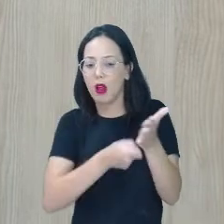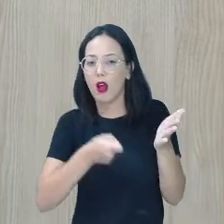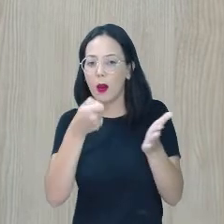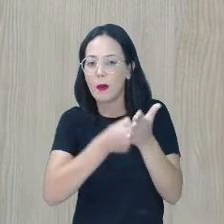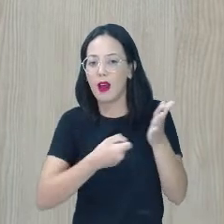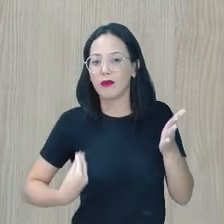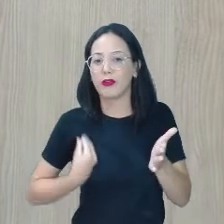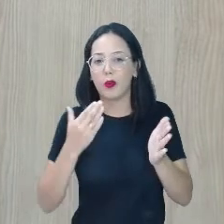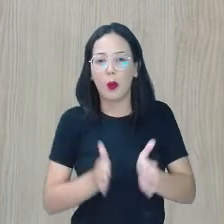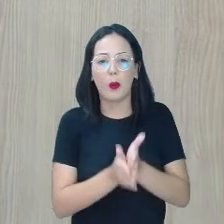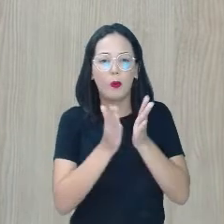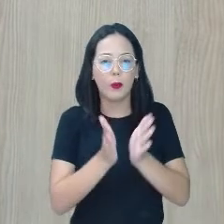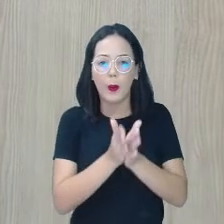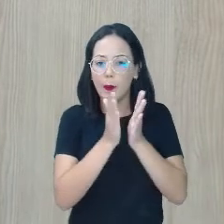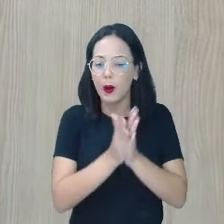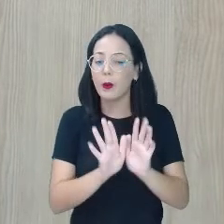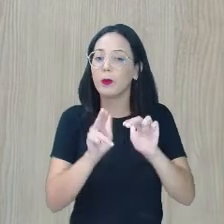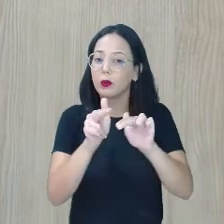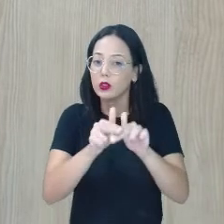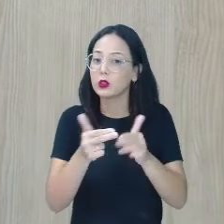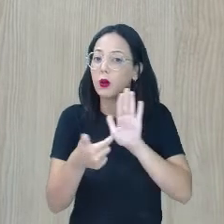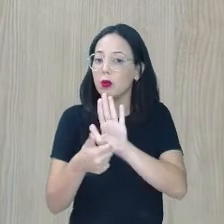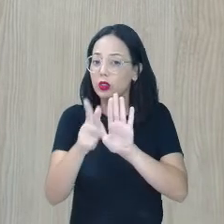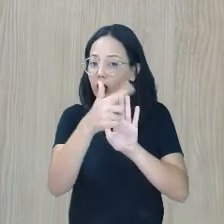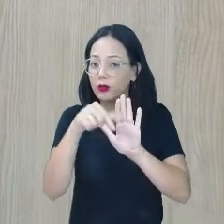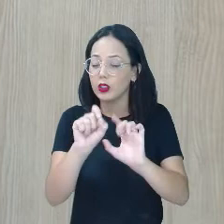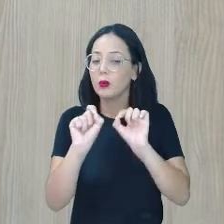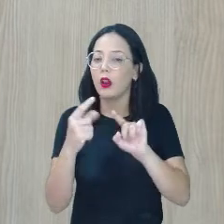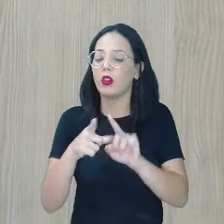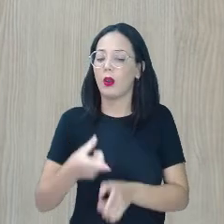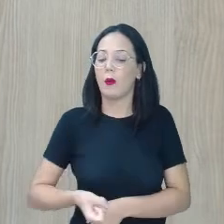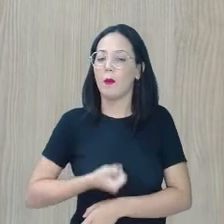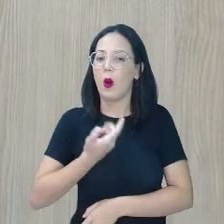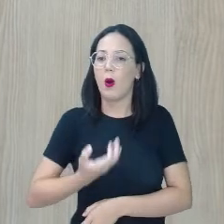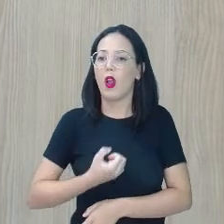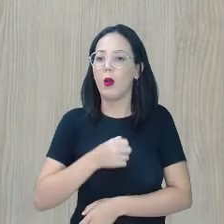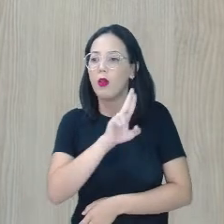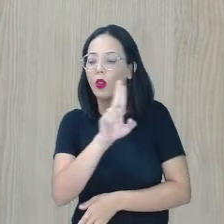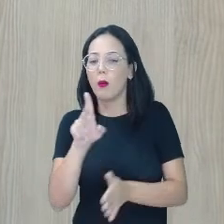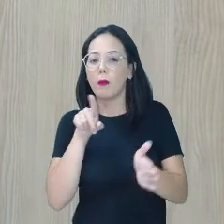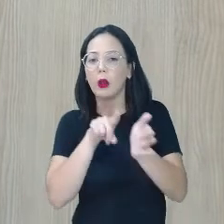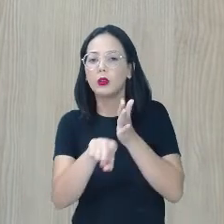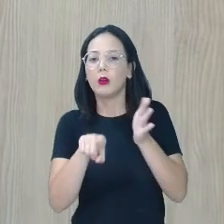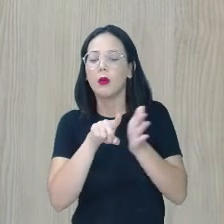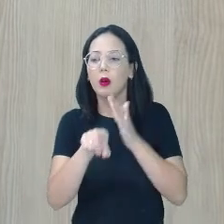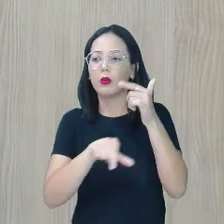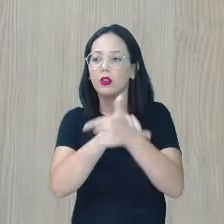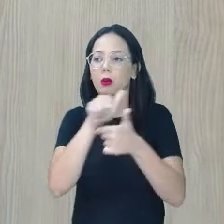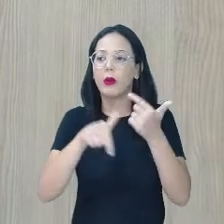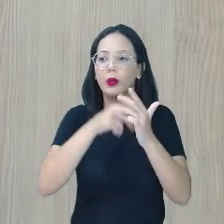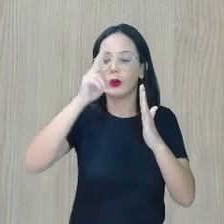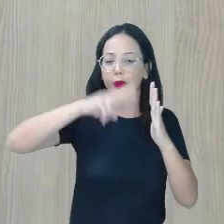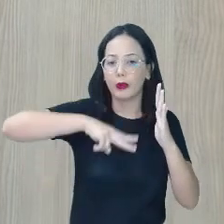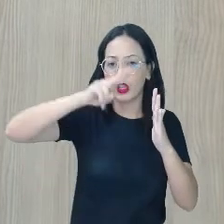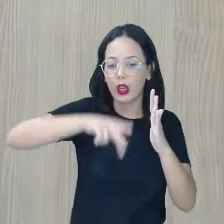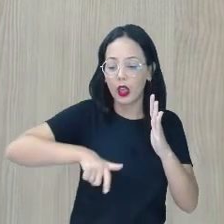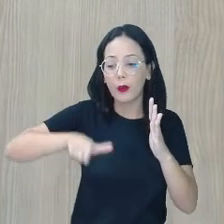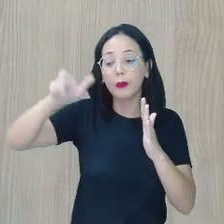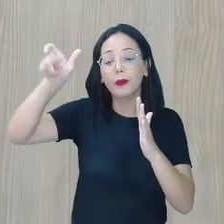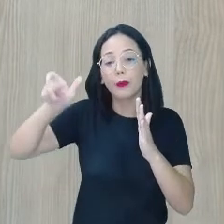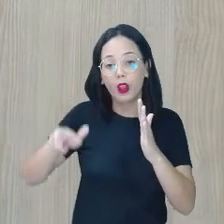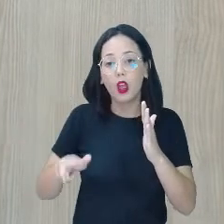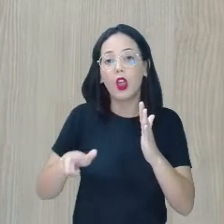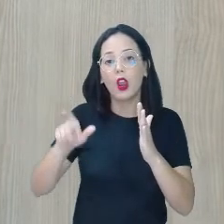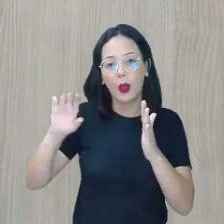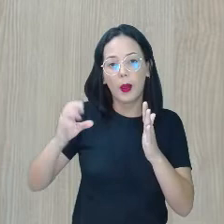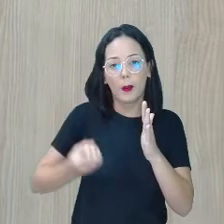imensa pobreza, né? Aí eu quero recordar aqui, existe um poema, né, que é chamado Perguntas de um Trabalhador que Lê, de